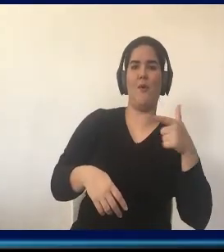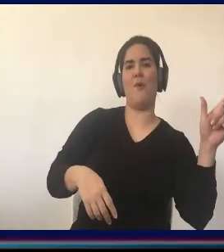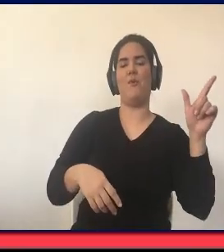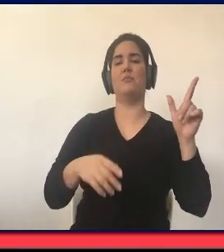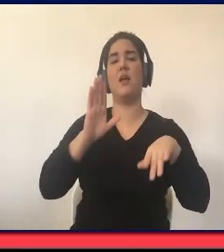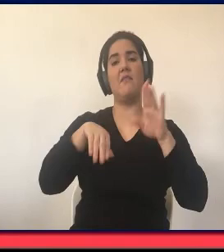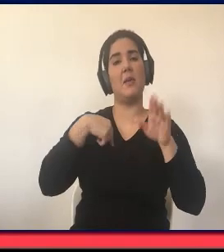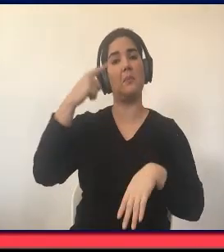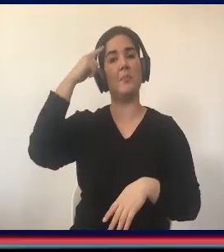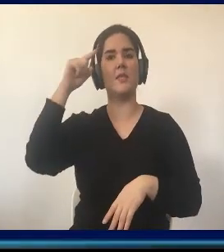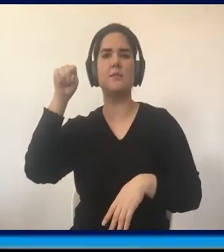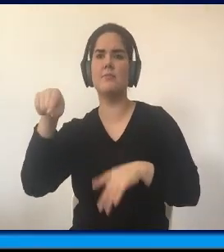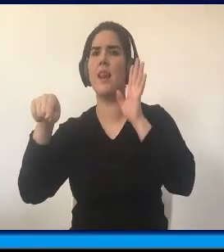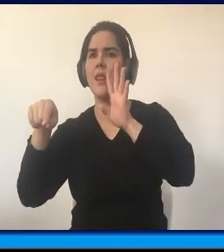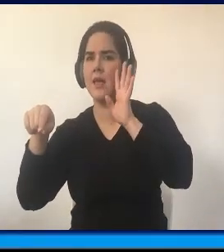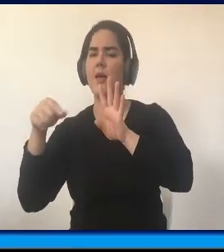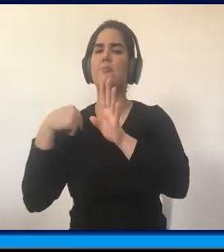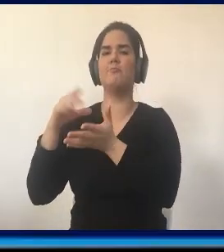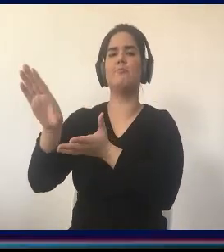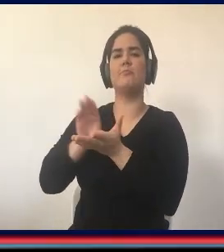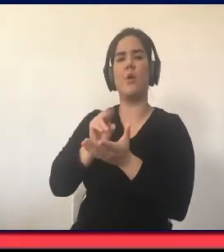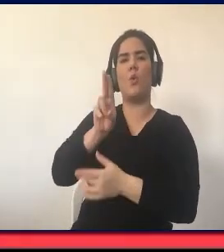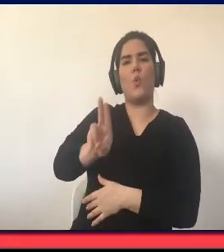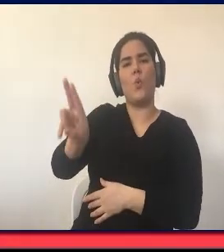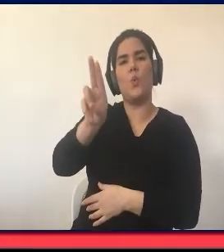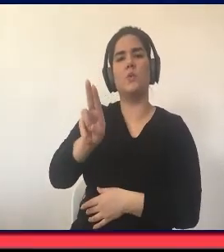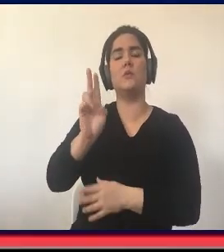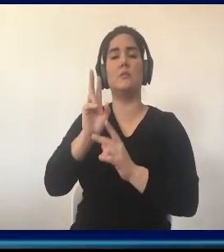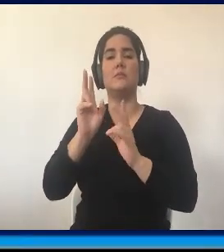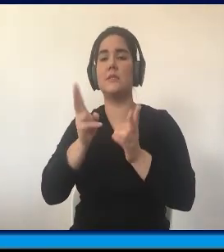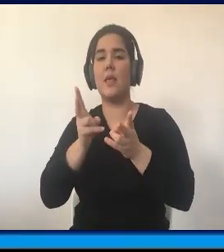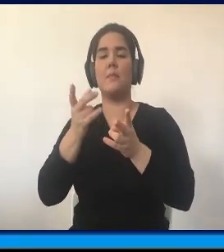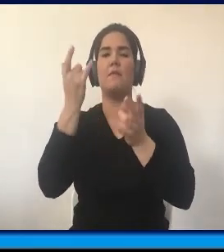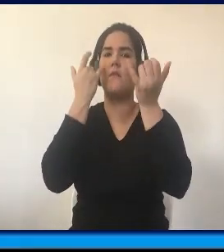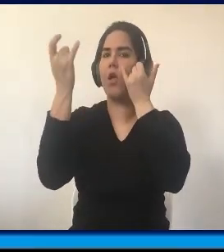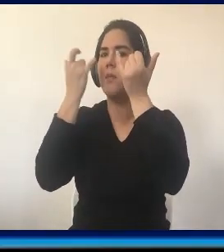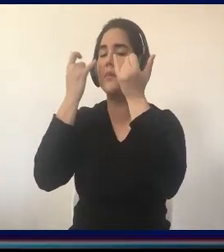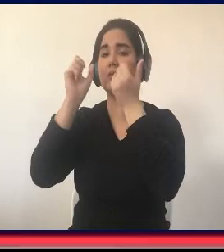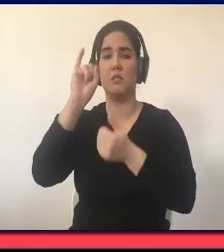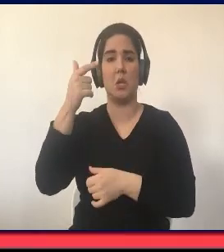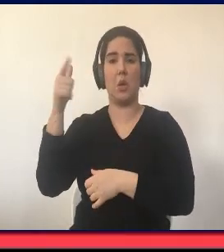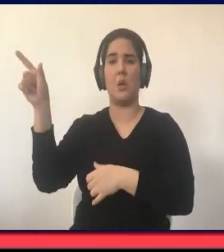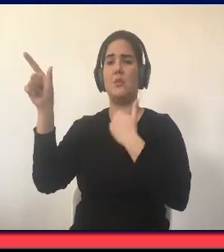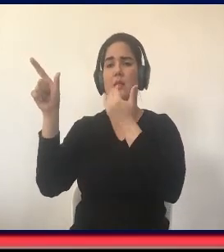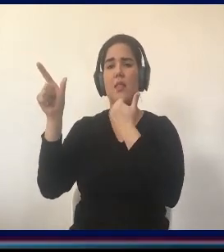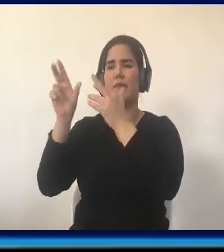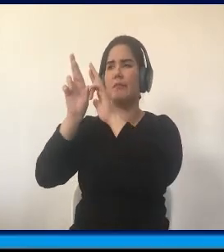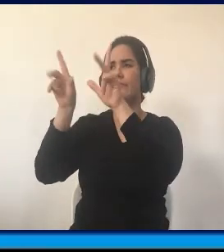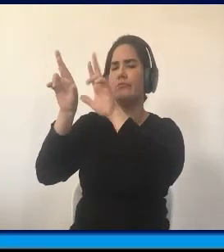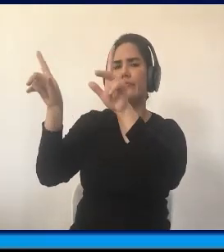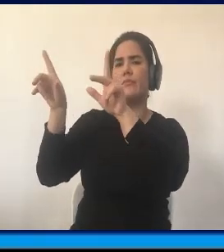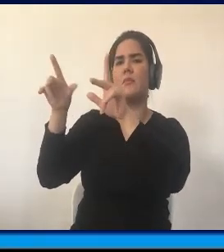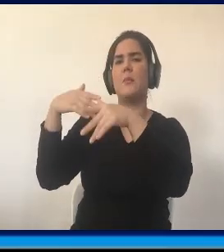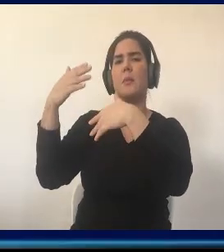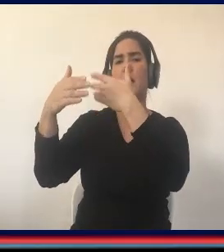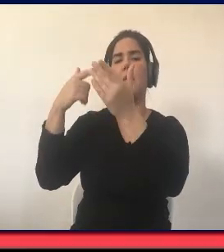recreação. Então se a gente usar coisas, pegar coisas que não tem nada a ver, cara, em algum momento vai vir, ó, uma sacada. E aí